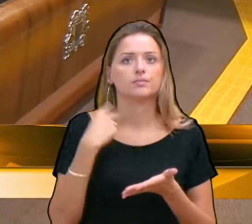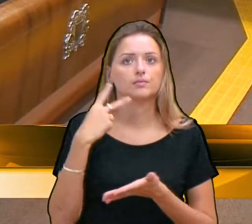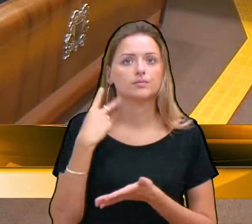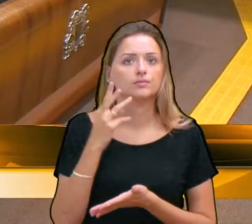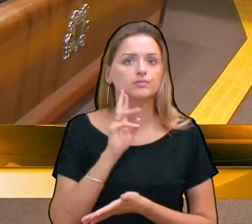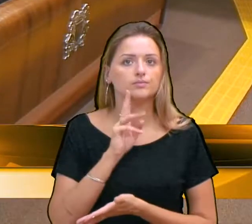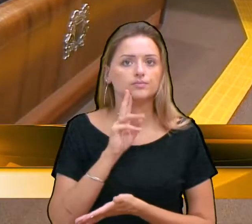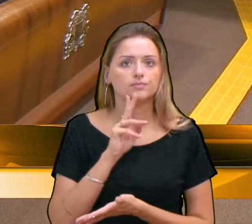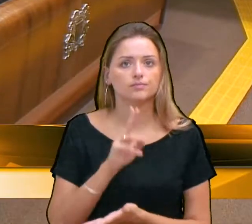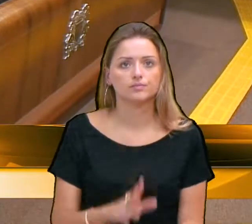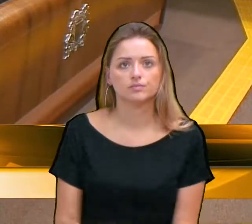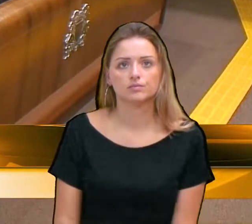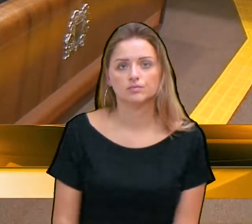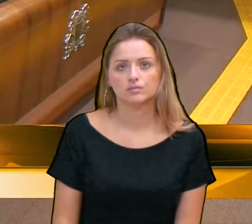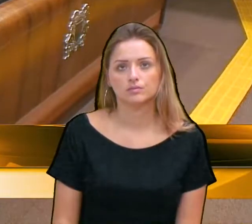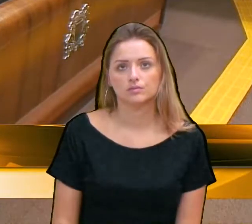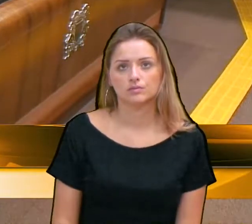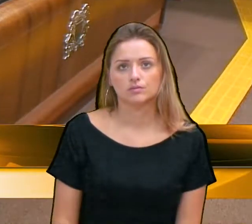Renato Oliveira.